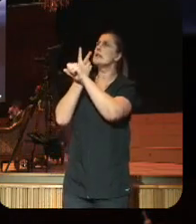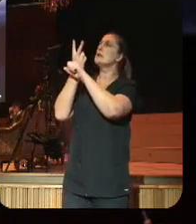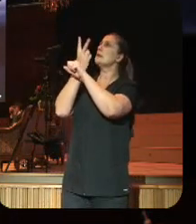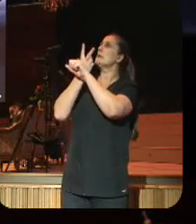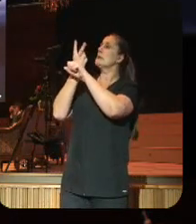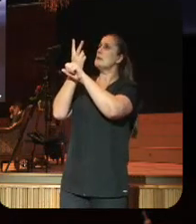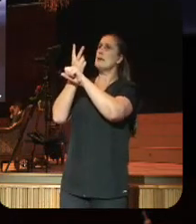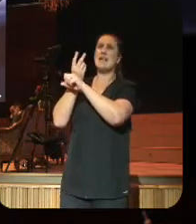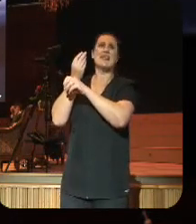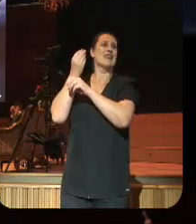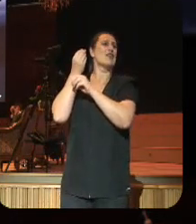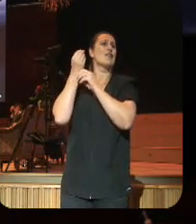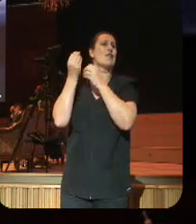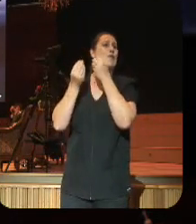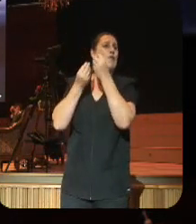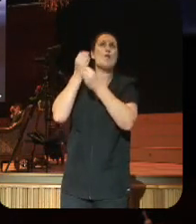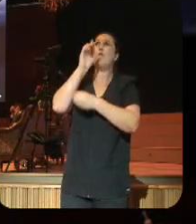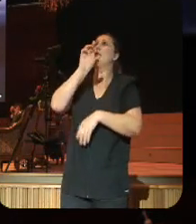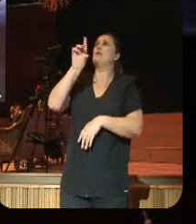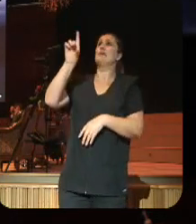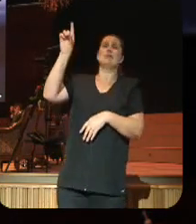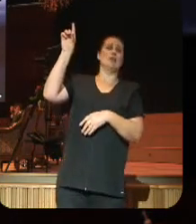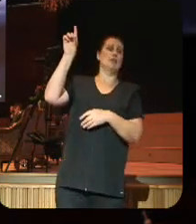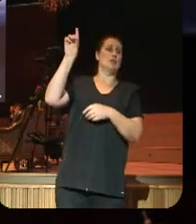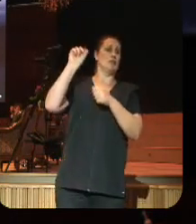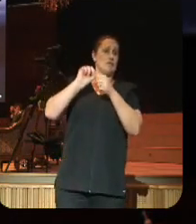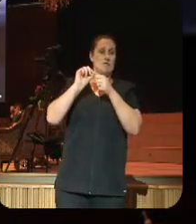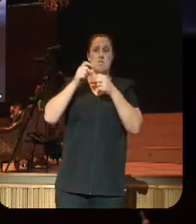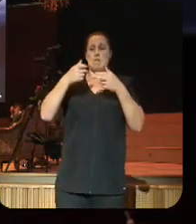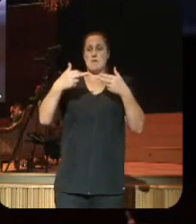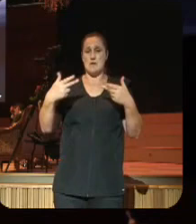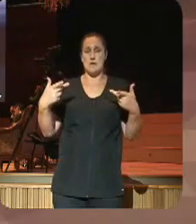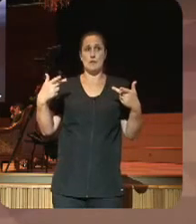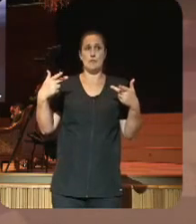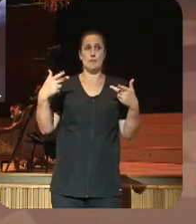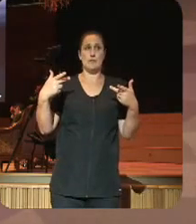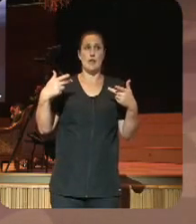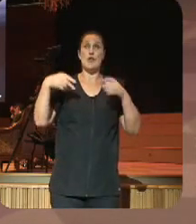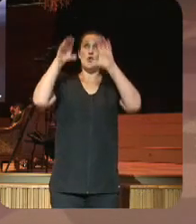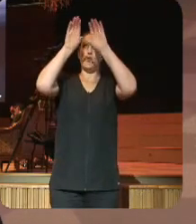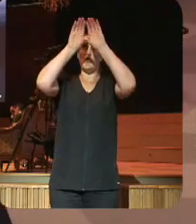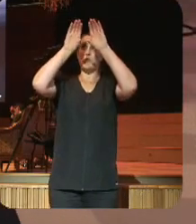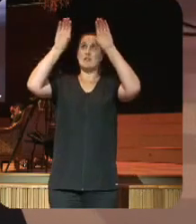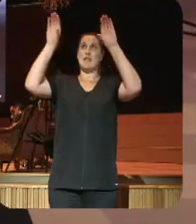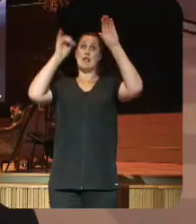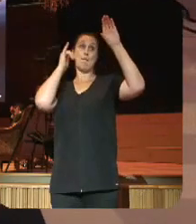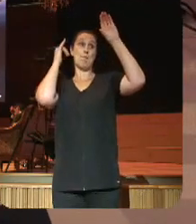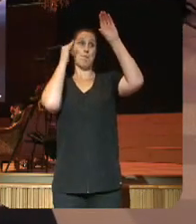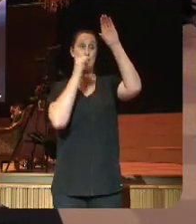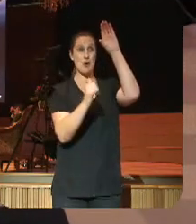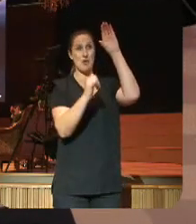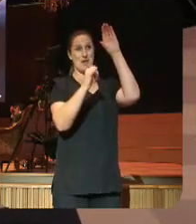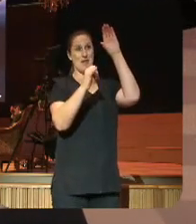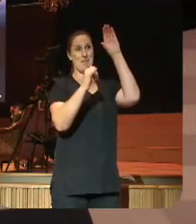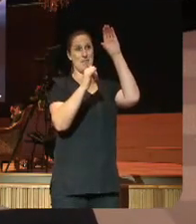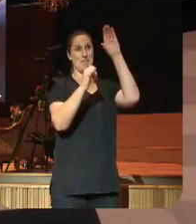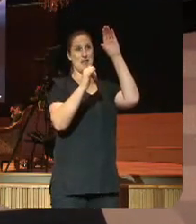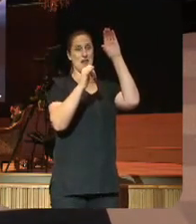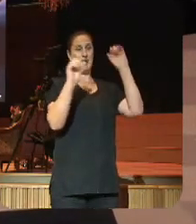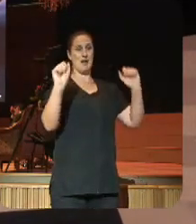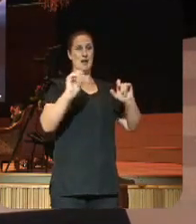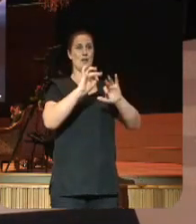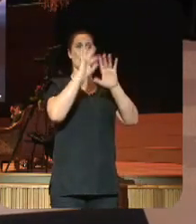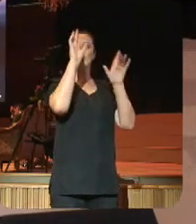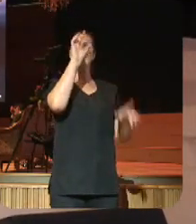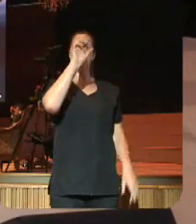esse Criador. Mas é interessante isso, que os céus proclamam a glória de Deus, a criação proclama a